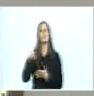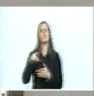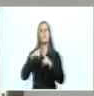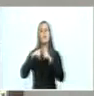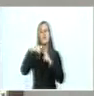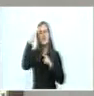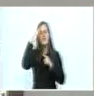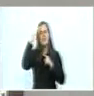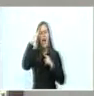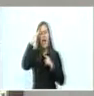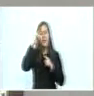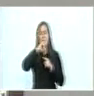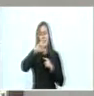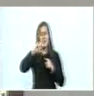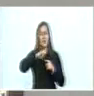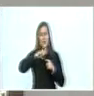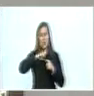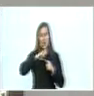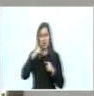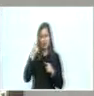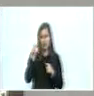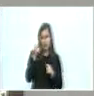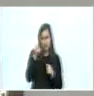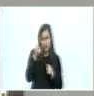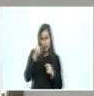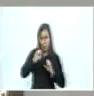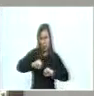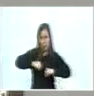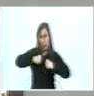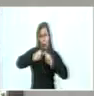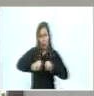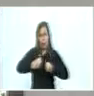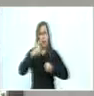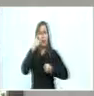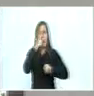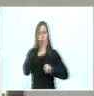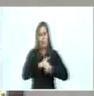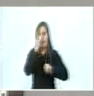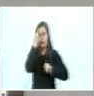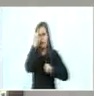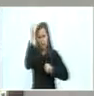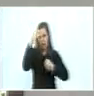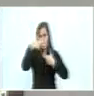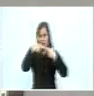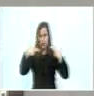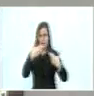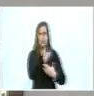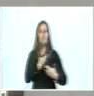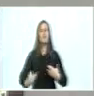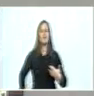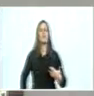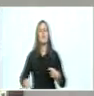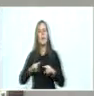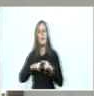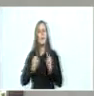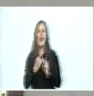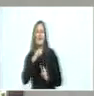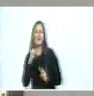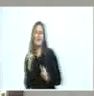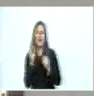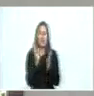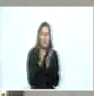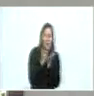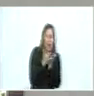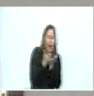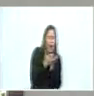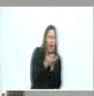muito bem que quem tem grana, quem tem muito poder, consegue muito fácil as coisas com os governos, mas quem são os mais